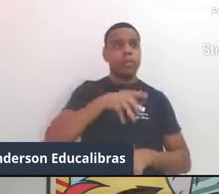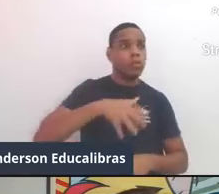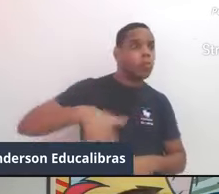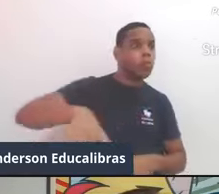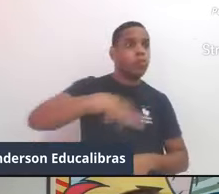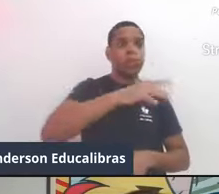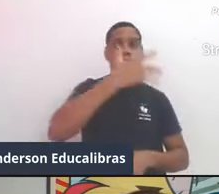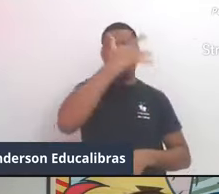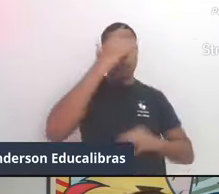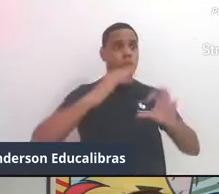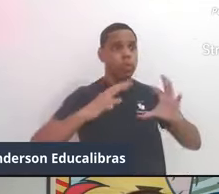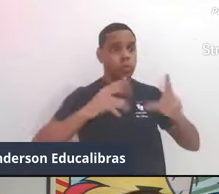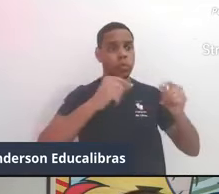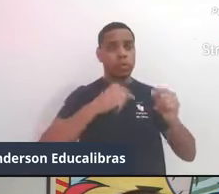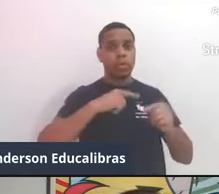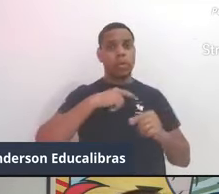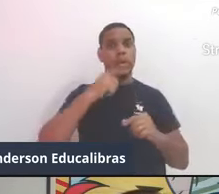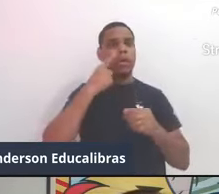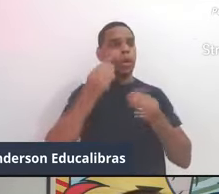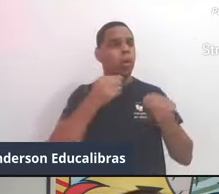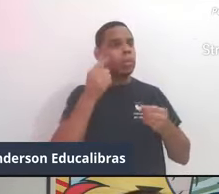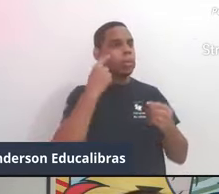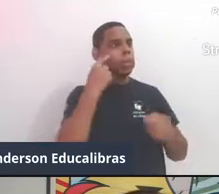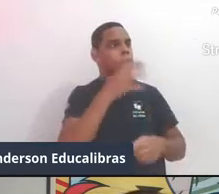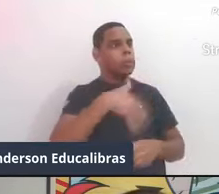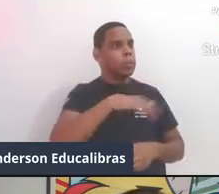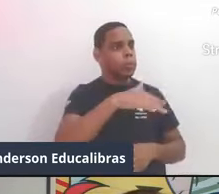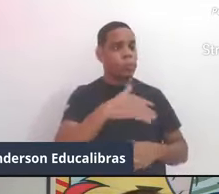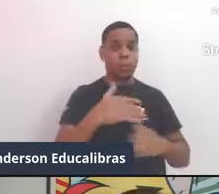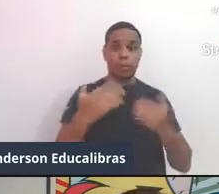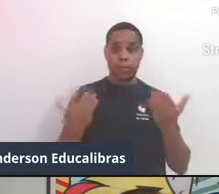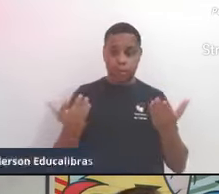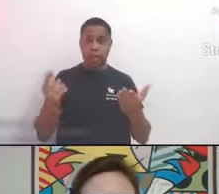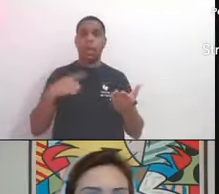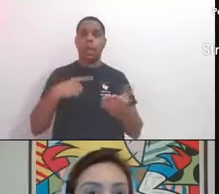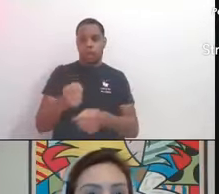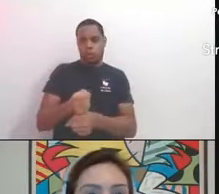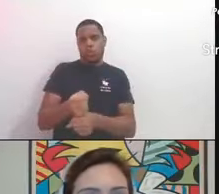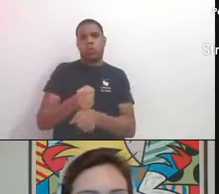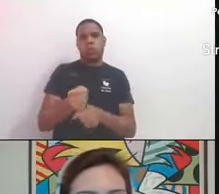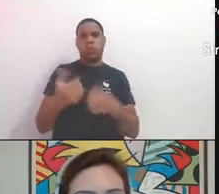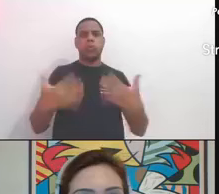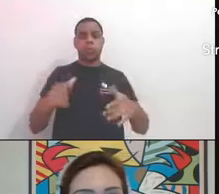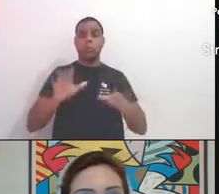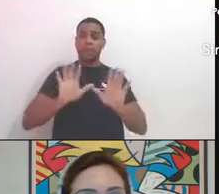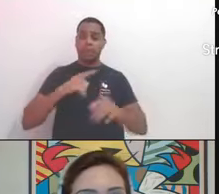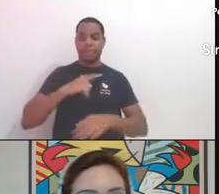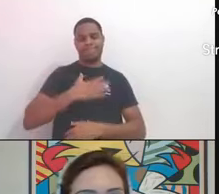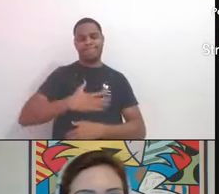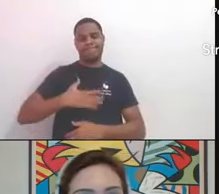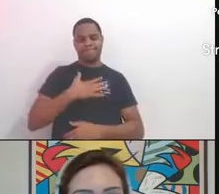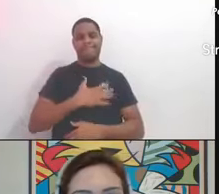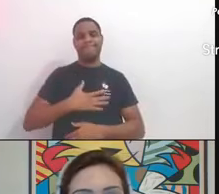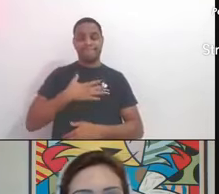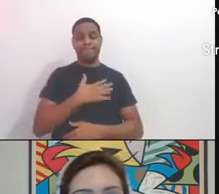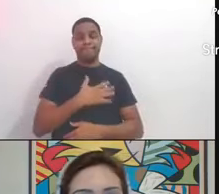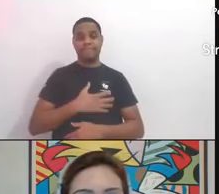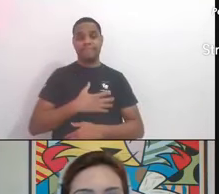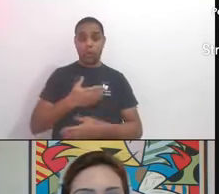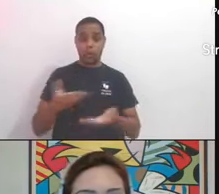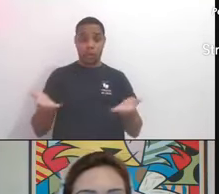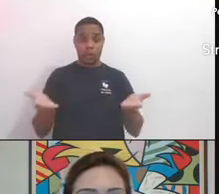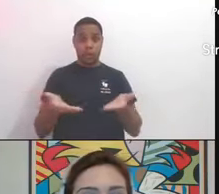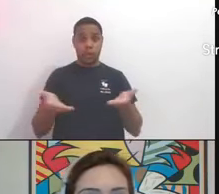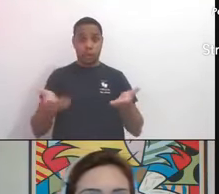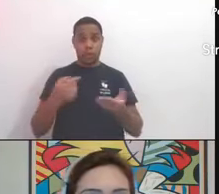Todos os públicos de interesse da organização. Então, é uma jornada longa e muito prazerosa da gente hoje olhar para